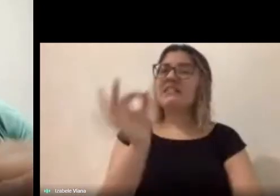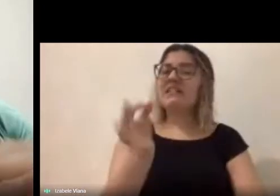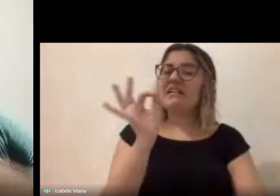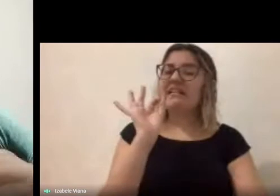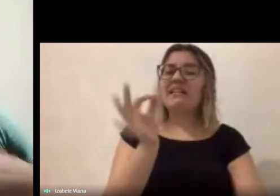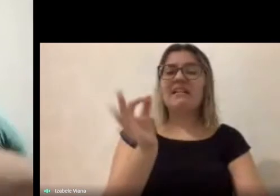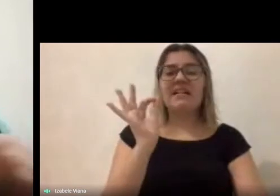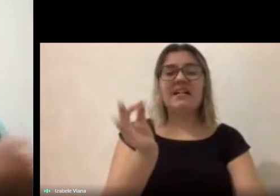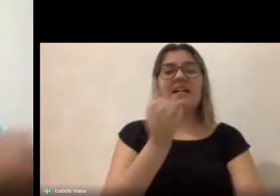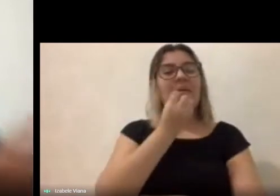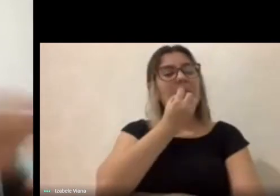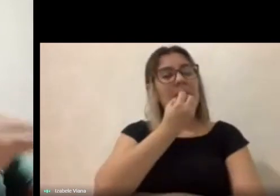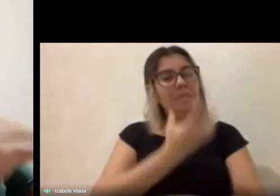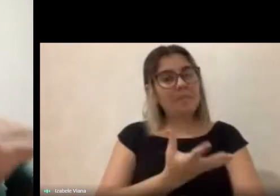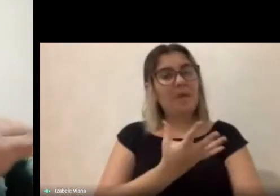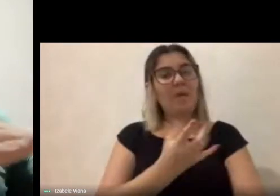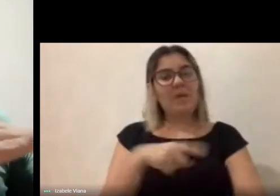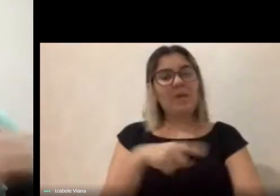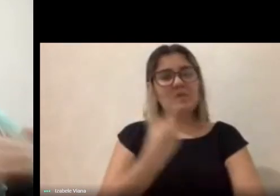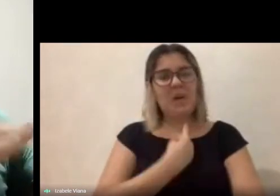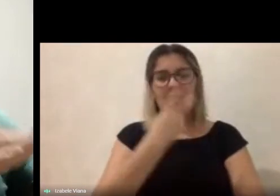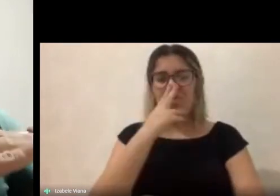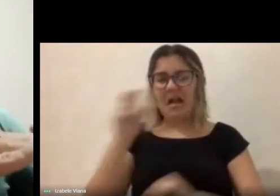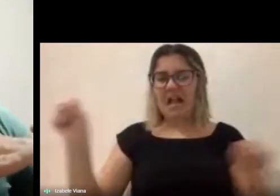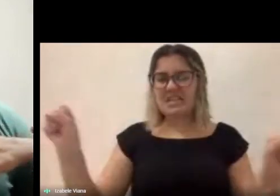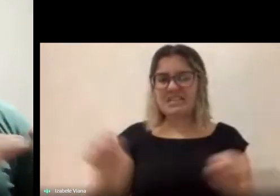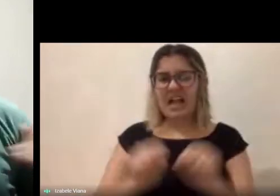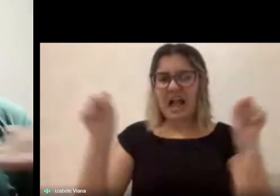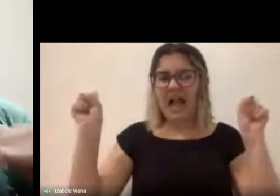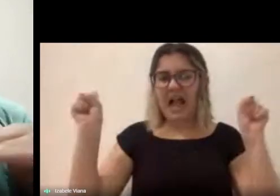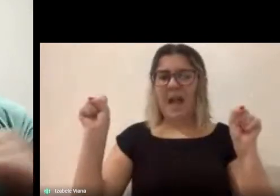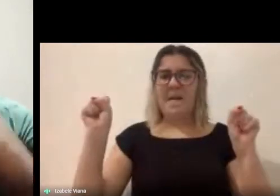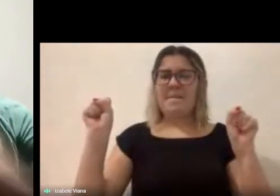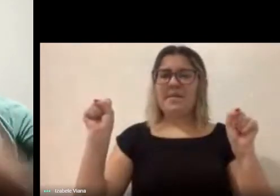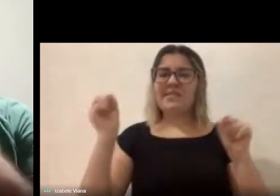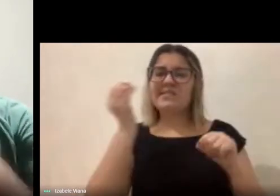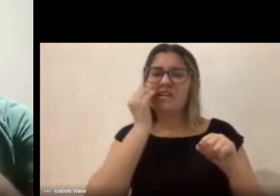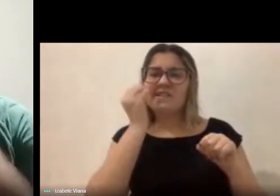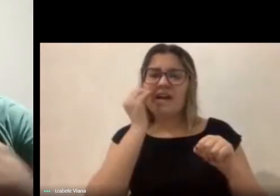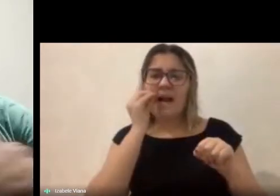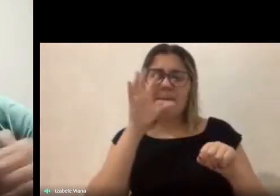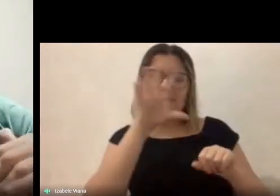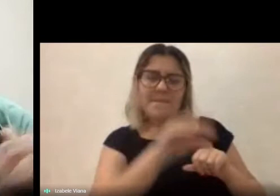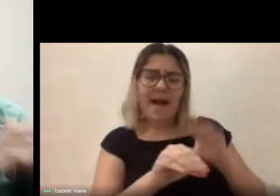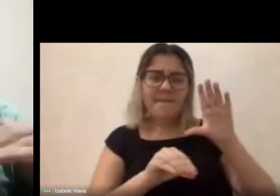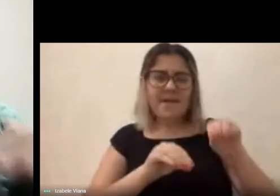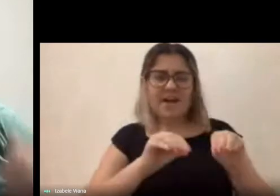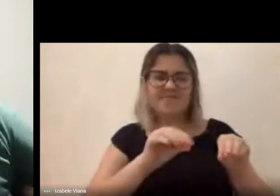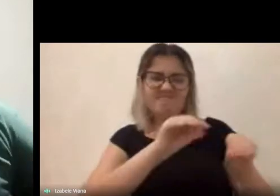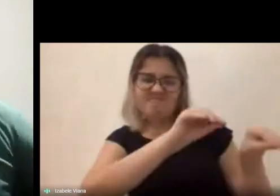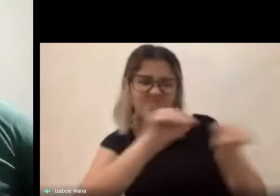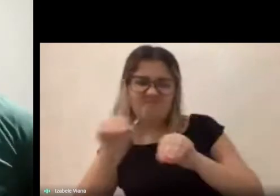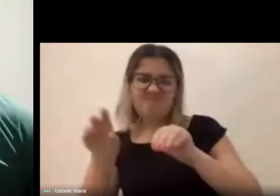quebrando tudo e tentando deslocar as coisas de lugar para já ter dado